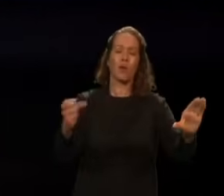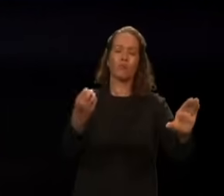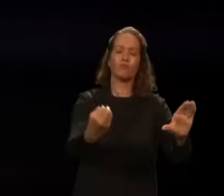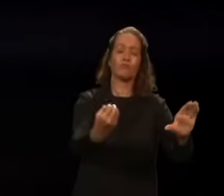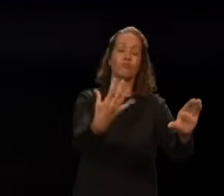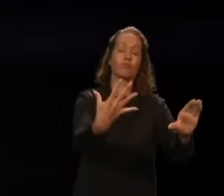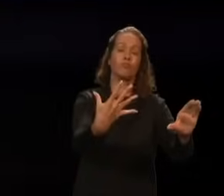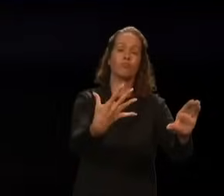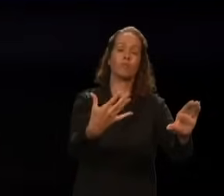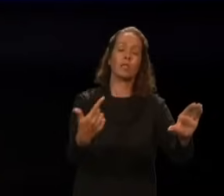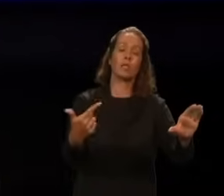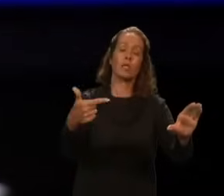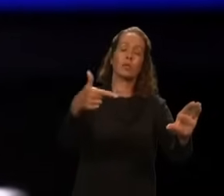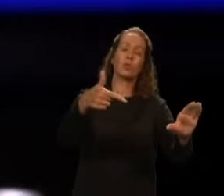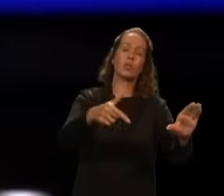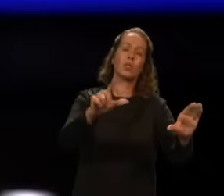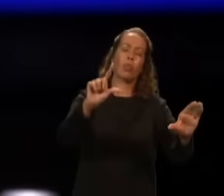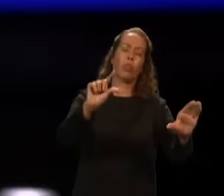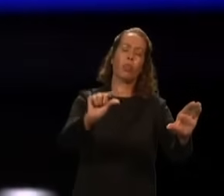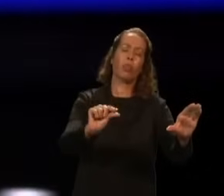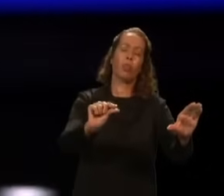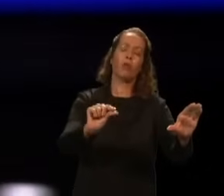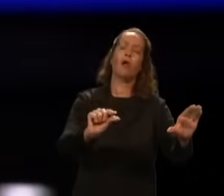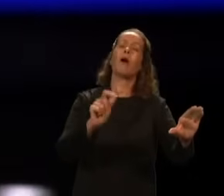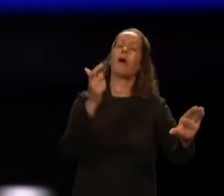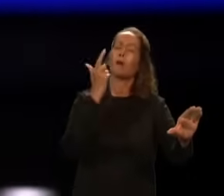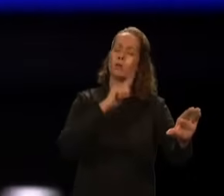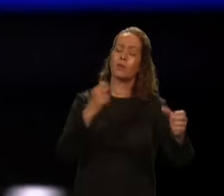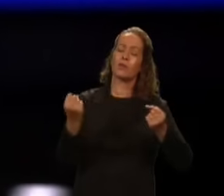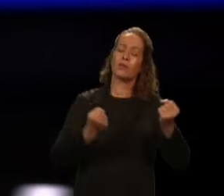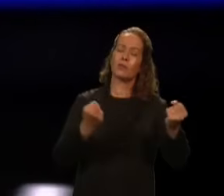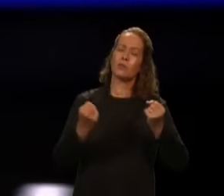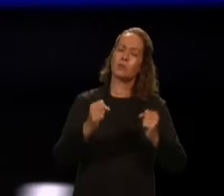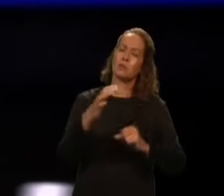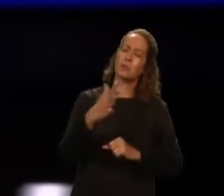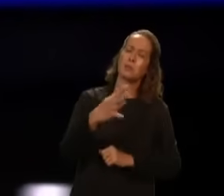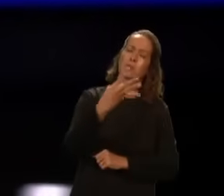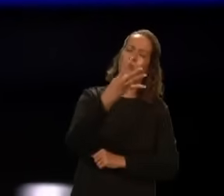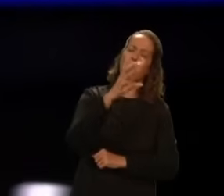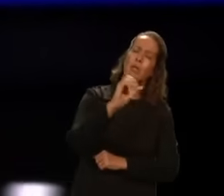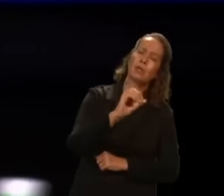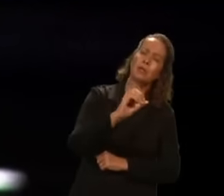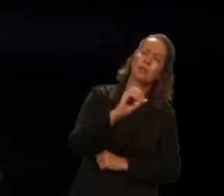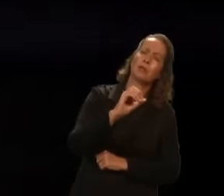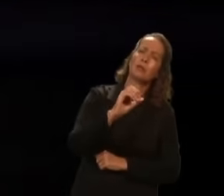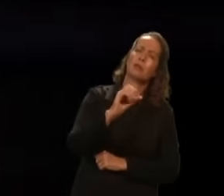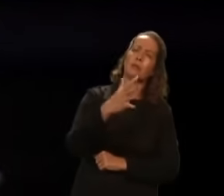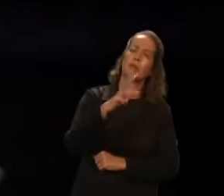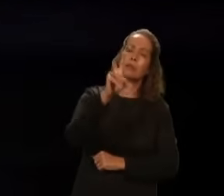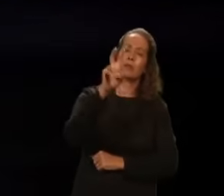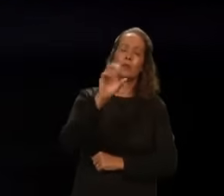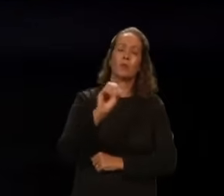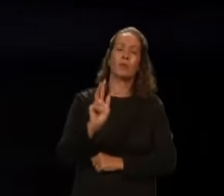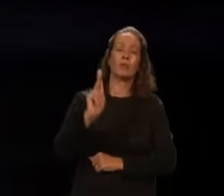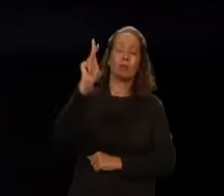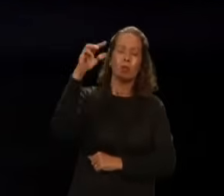na reserva, ele ainda dirige uns 40, 50 quilômetros, sim ou não? Sim ou não, meu Deus?